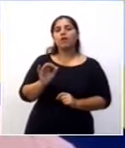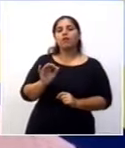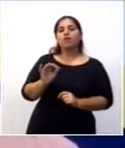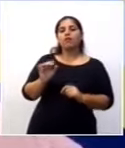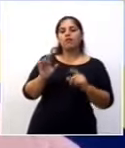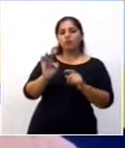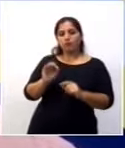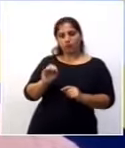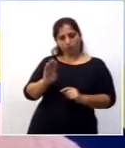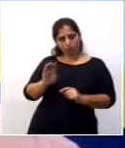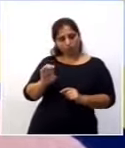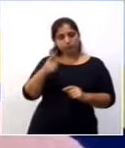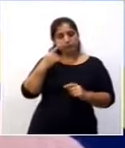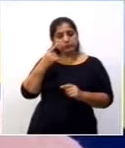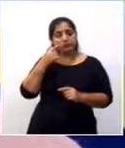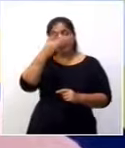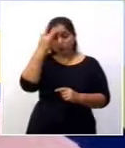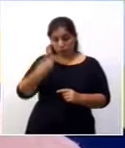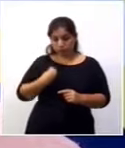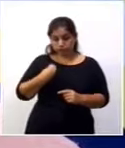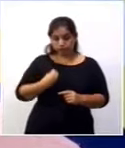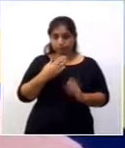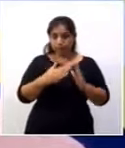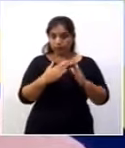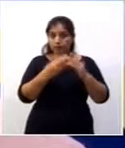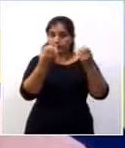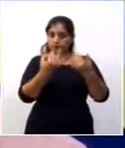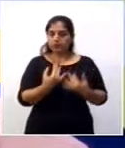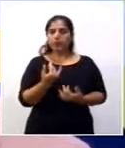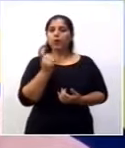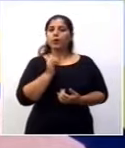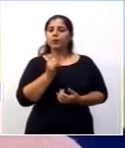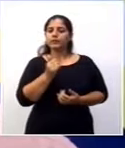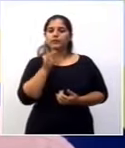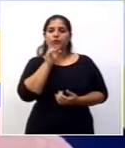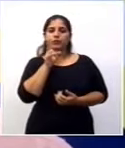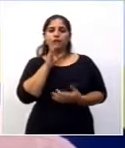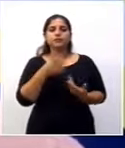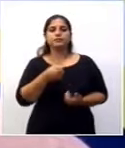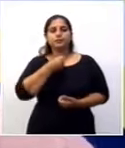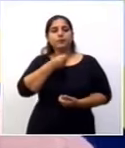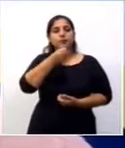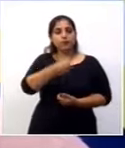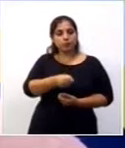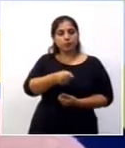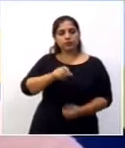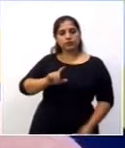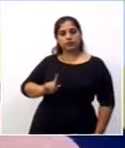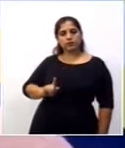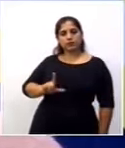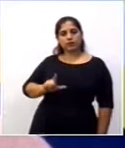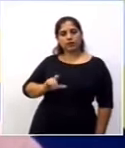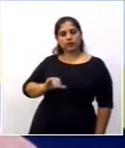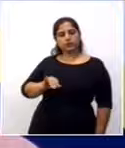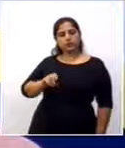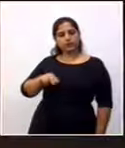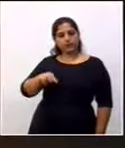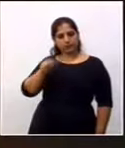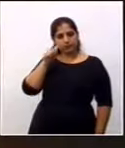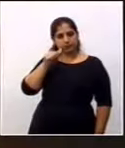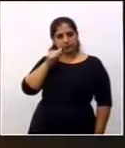da cidade que contaram um pouco do que eles sabem da história de Ouro Preto. A reportagem é da Glauciene Oliveira.